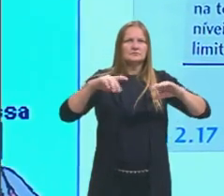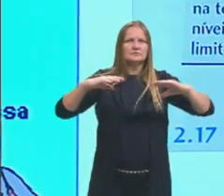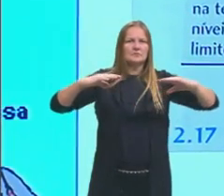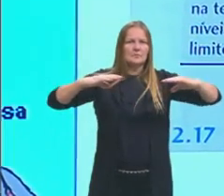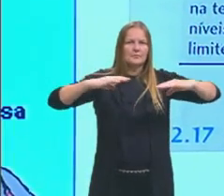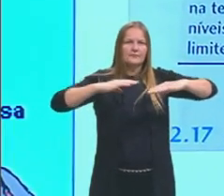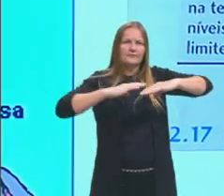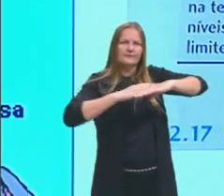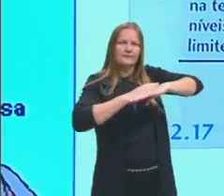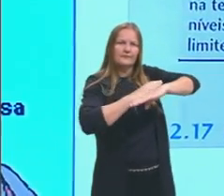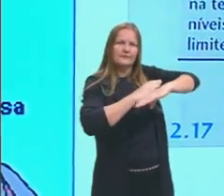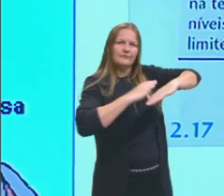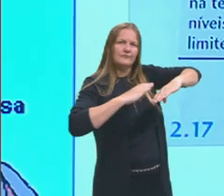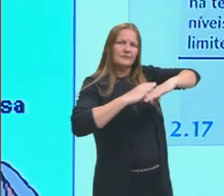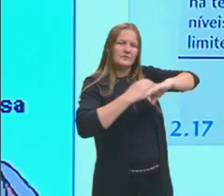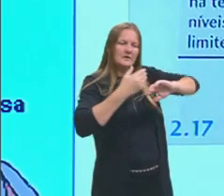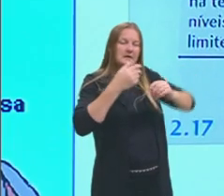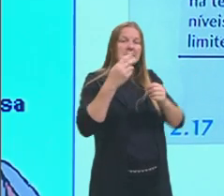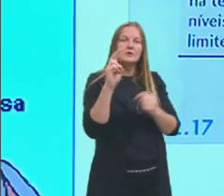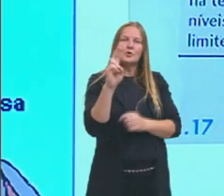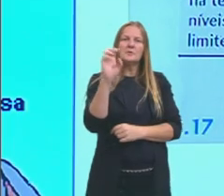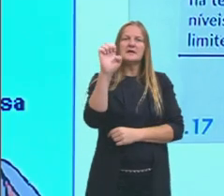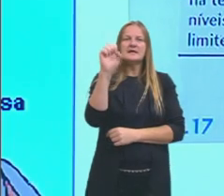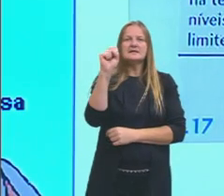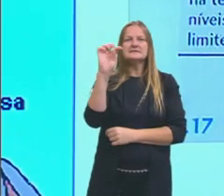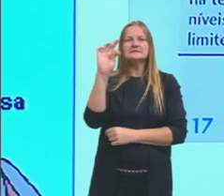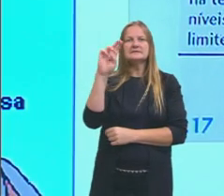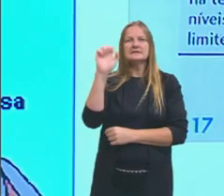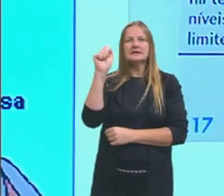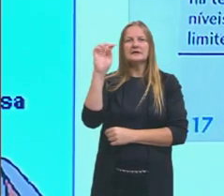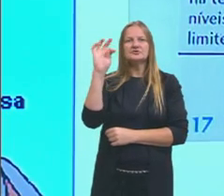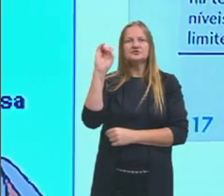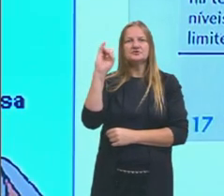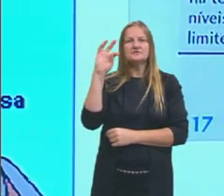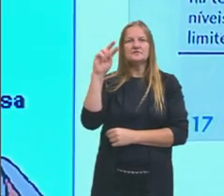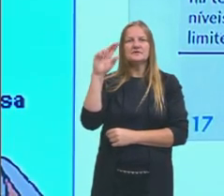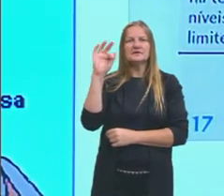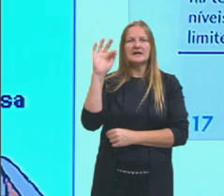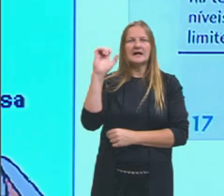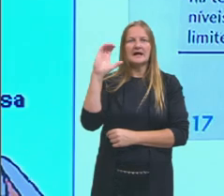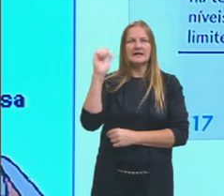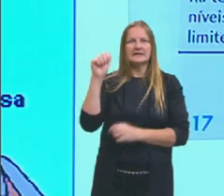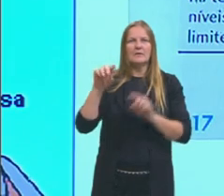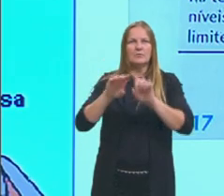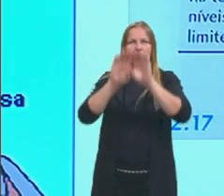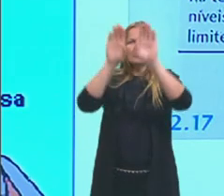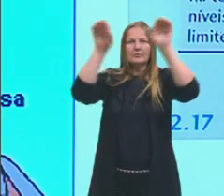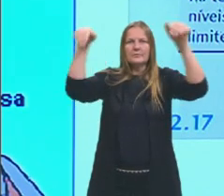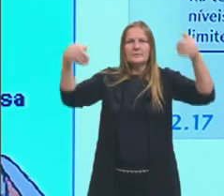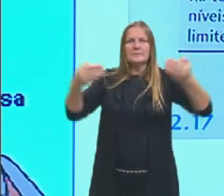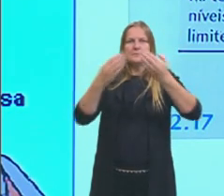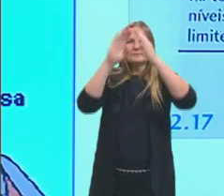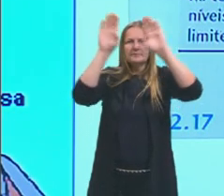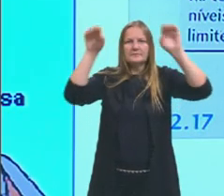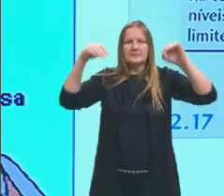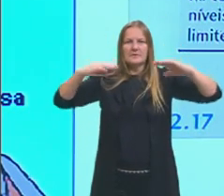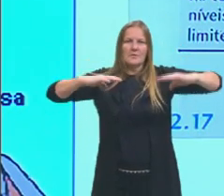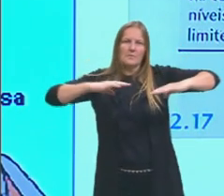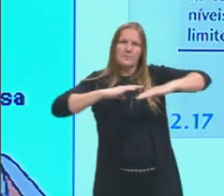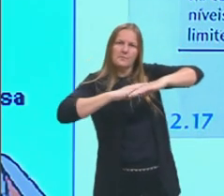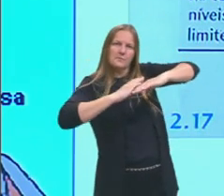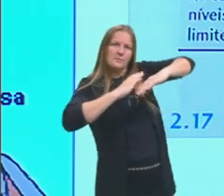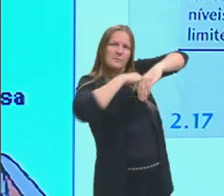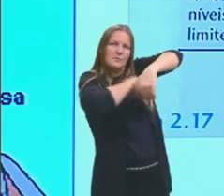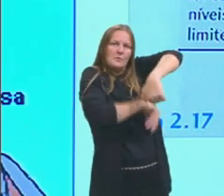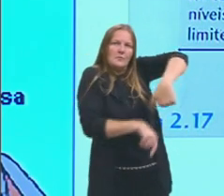convecção ela tava Extra extratificado a esquenta sob esfria desce certo estão aqui e tem uma outra célula a